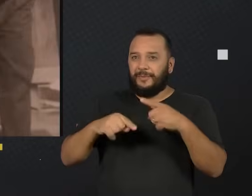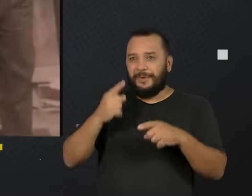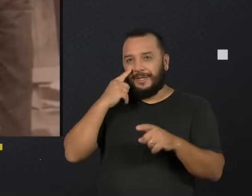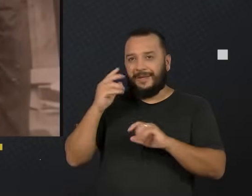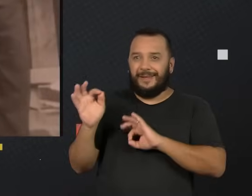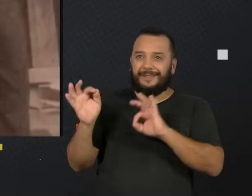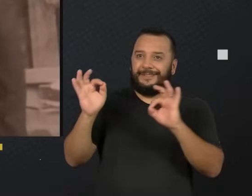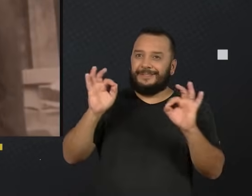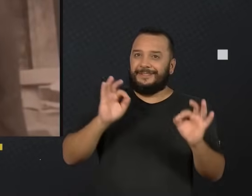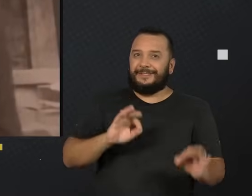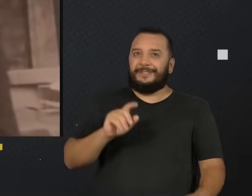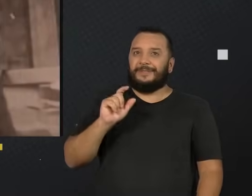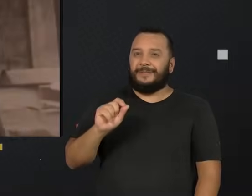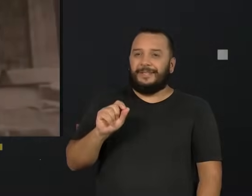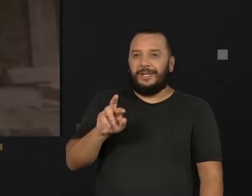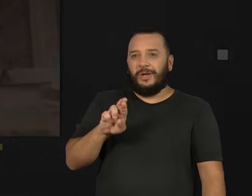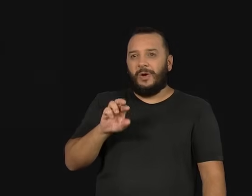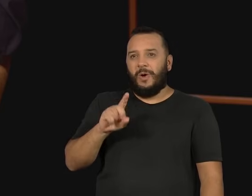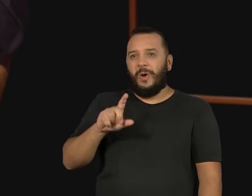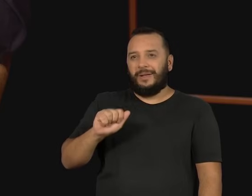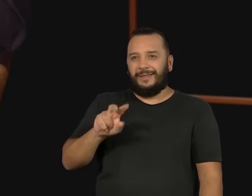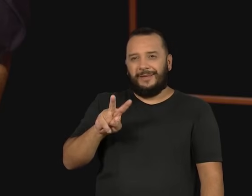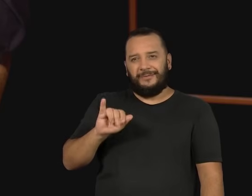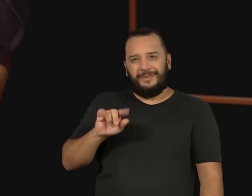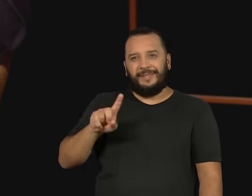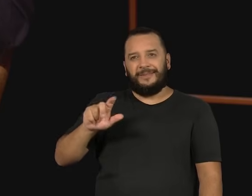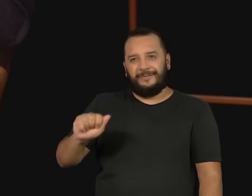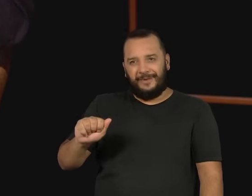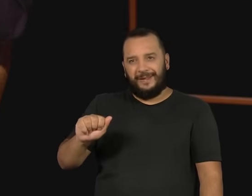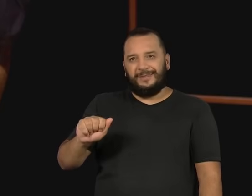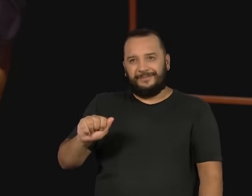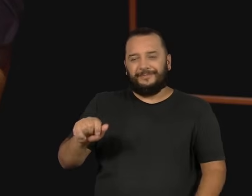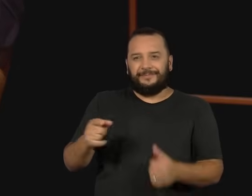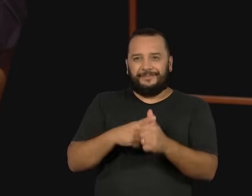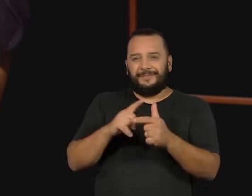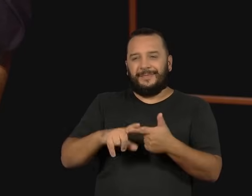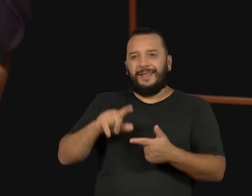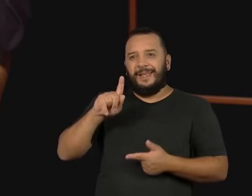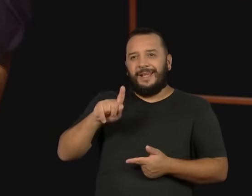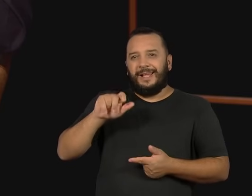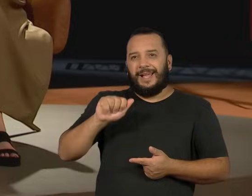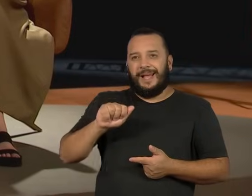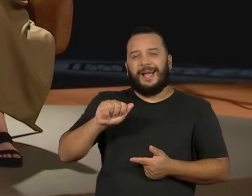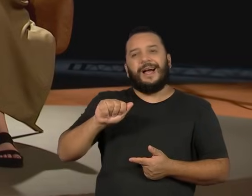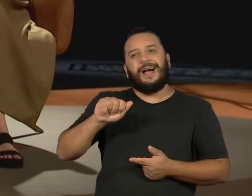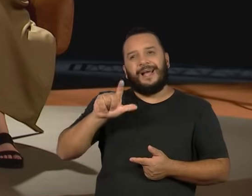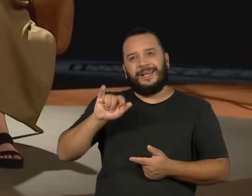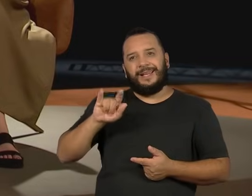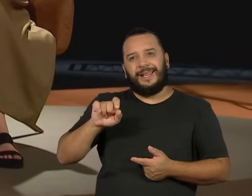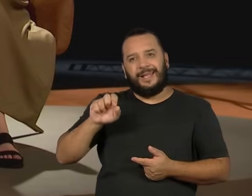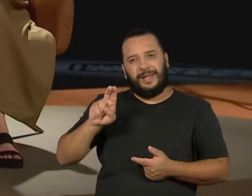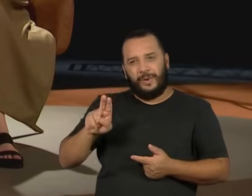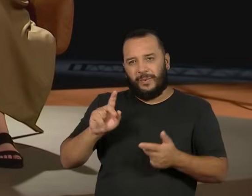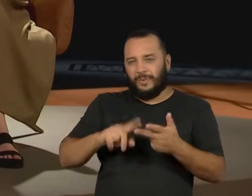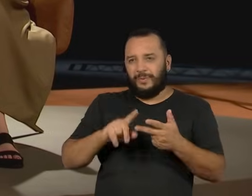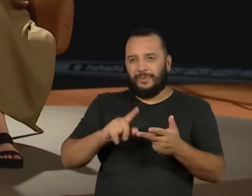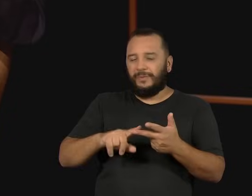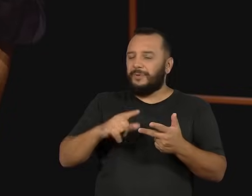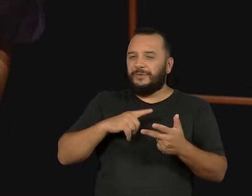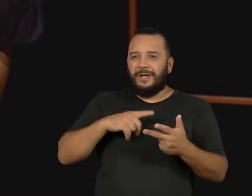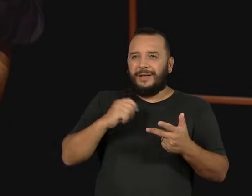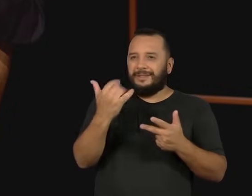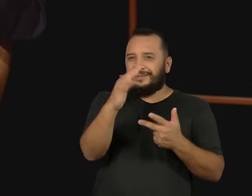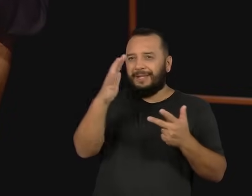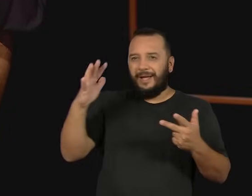assisti Roda Viva, assisti Galileu Galilei, Na Selva das Cidades,